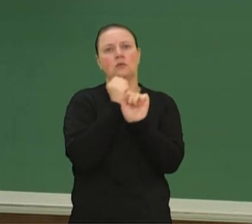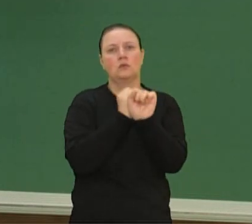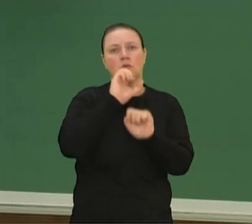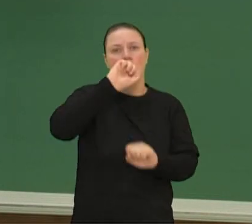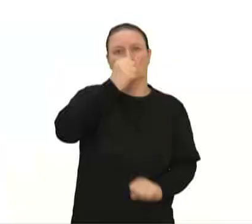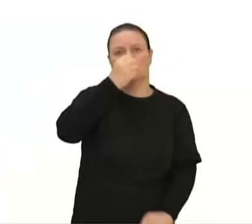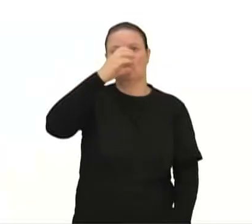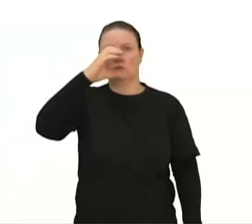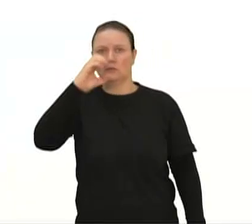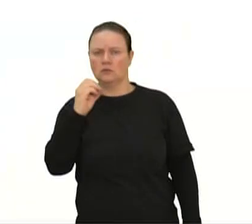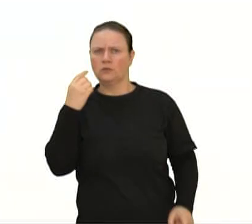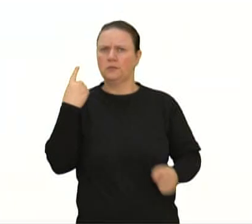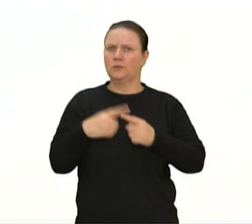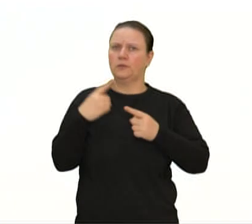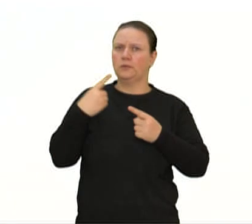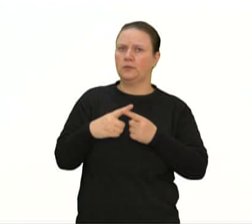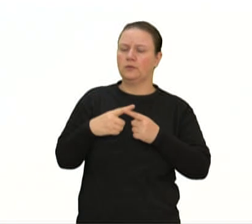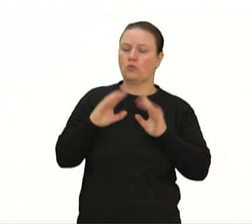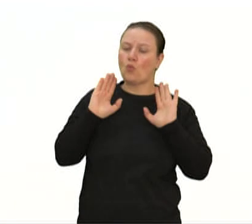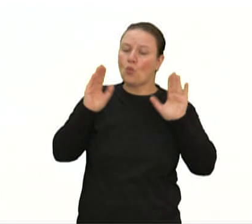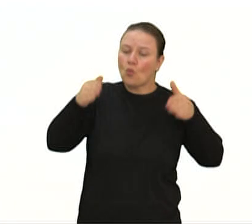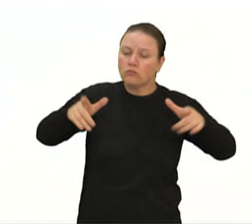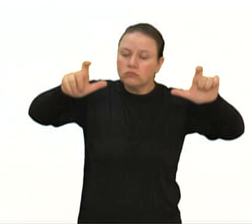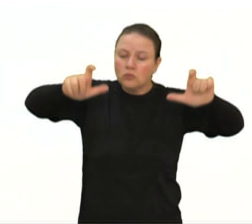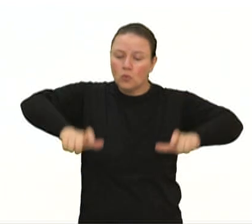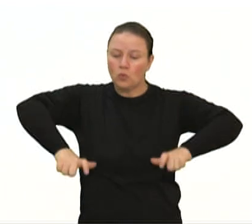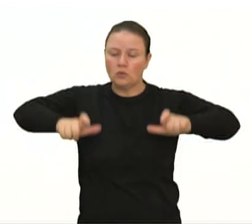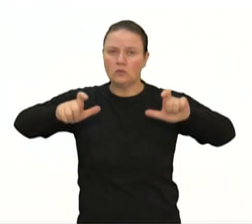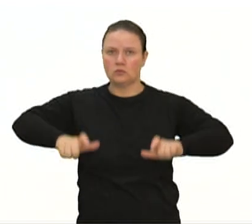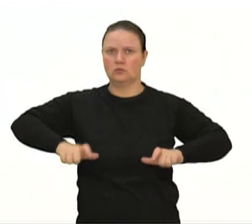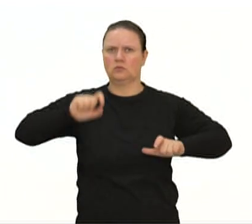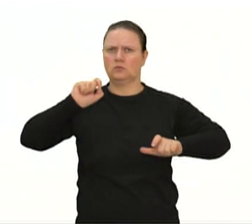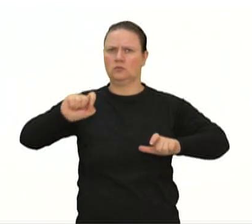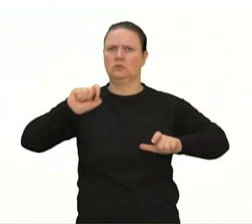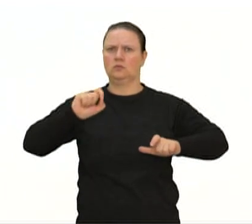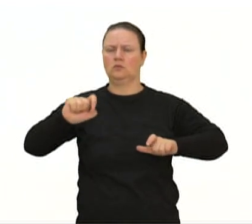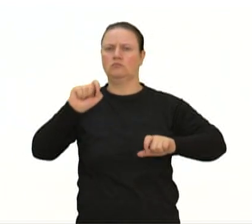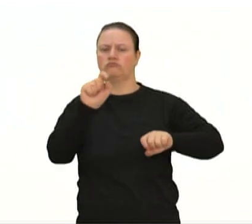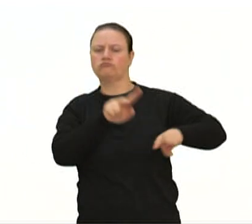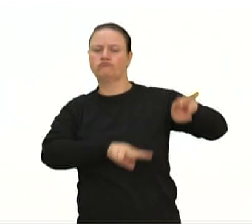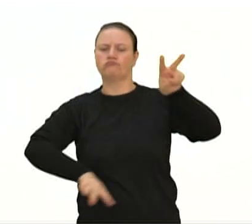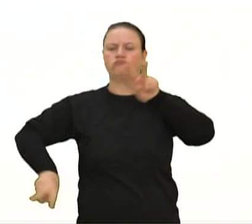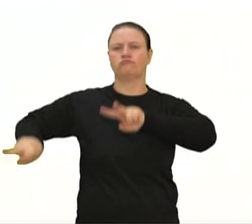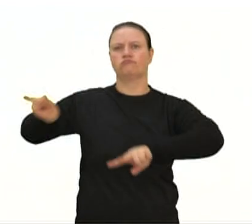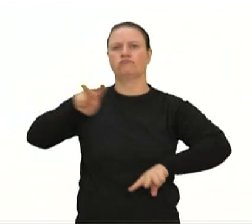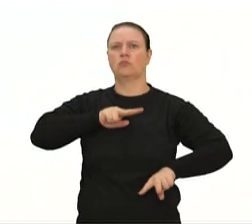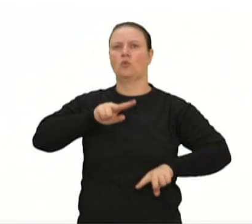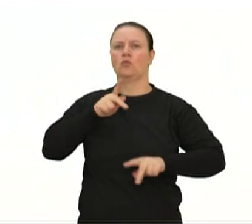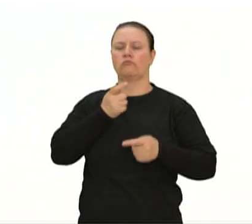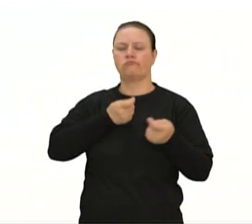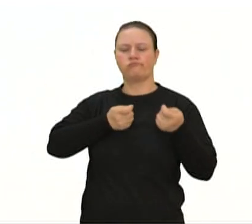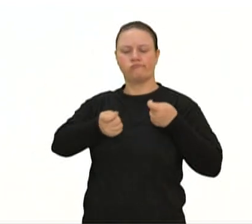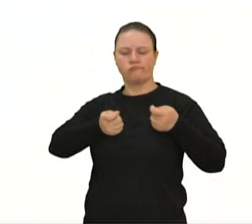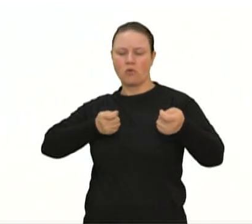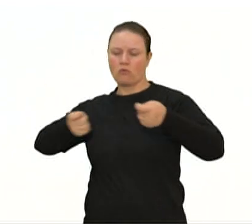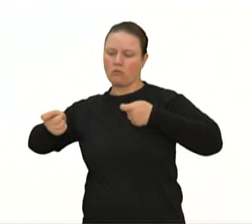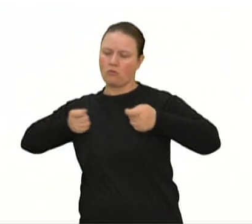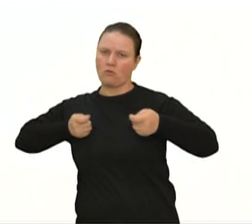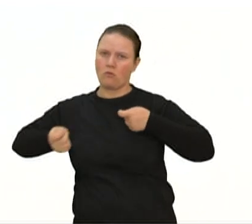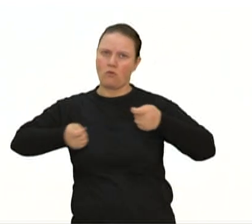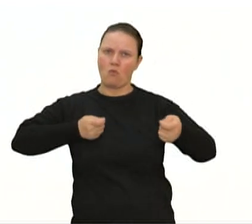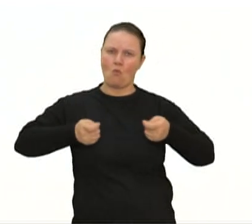Por quê? Porque a academia ela passa a ter uma aparência, um comportamento de negócio para